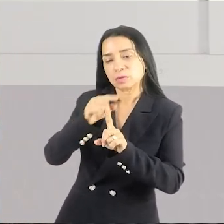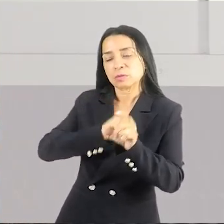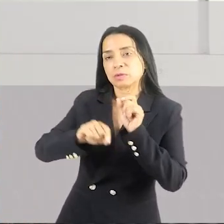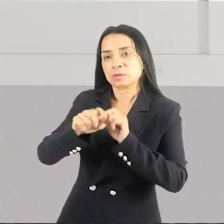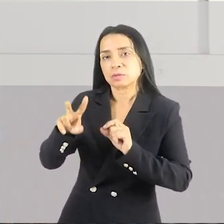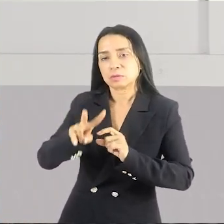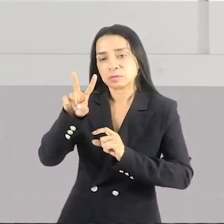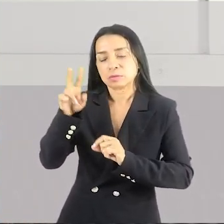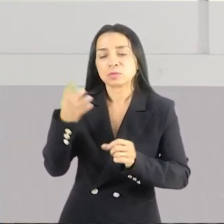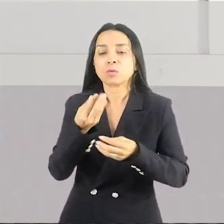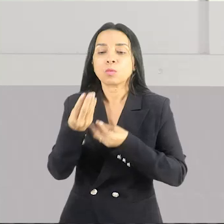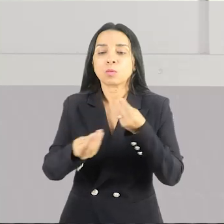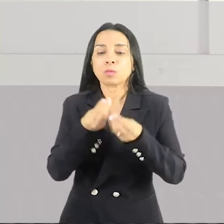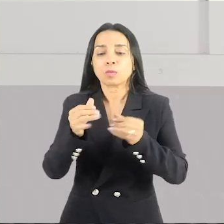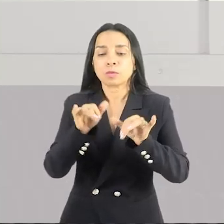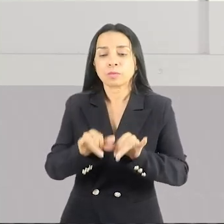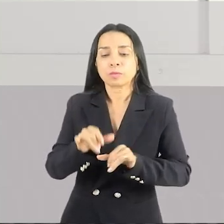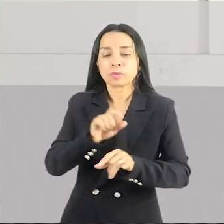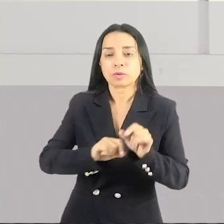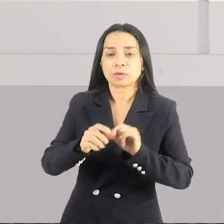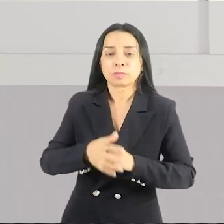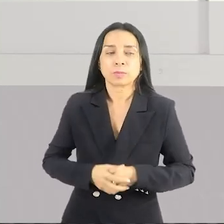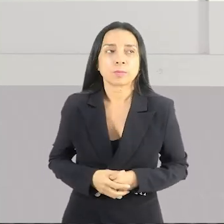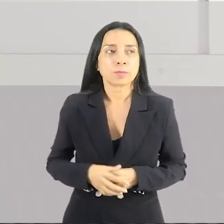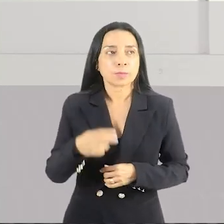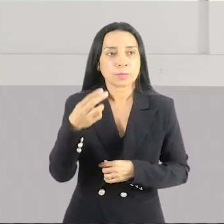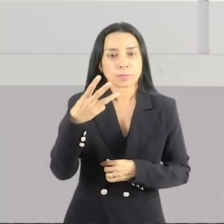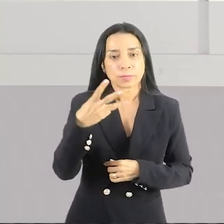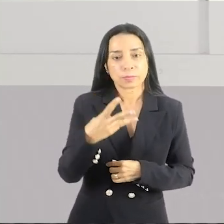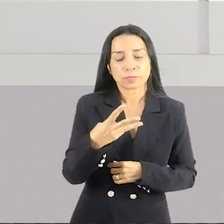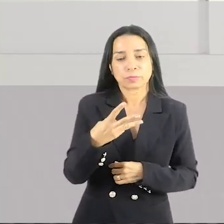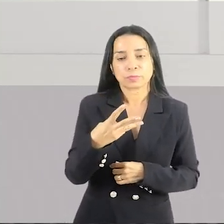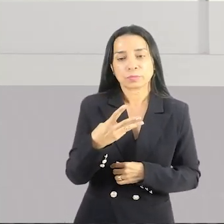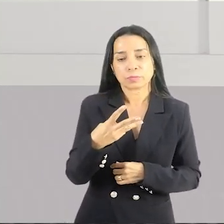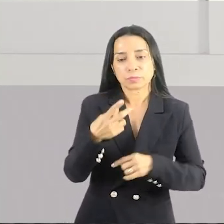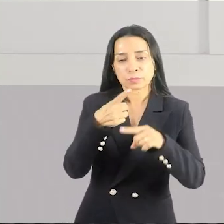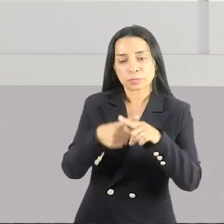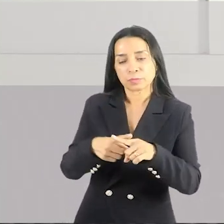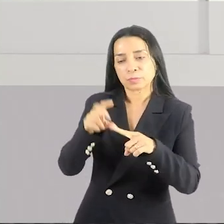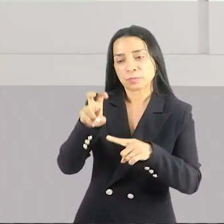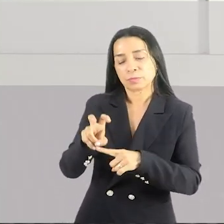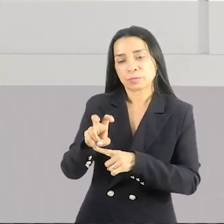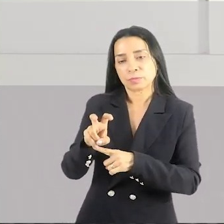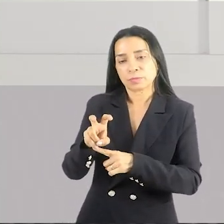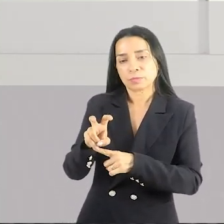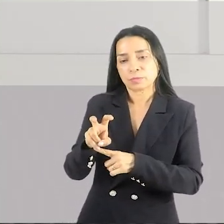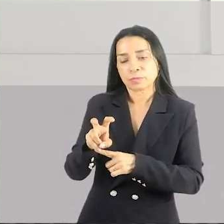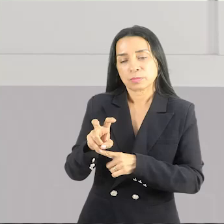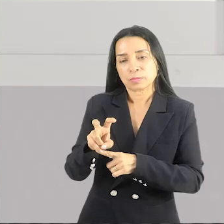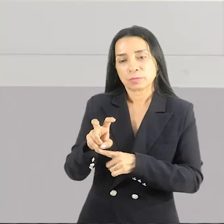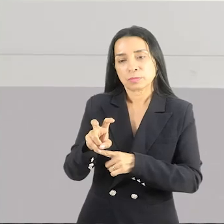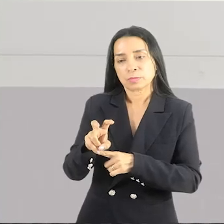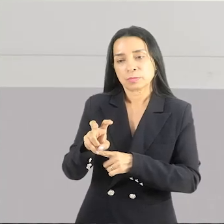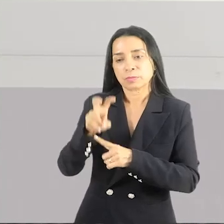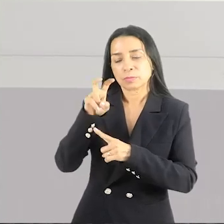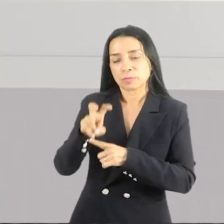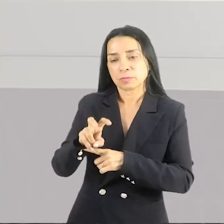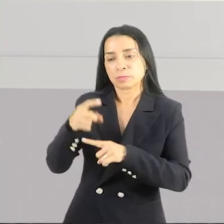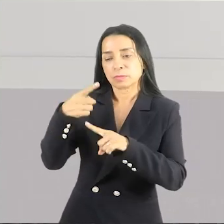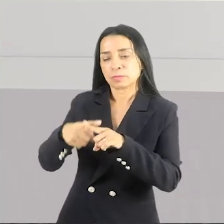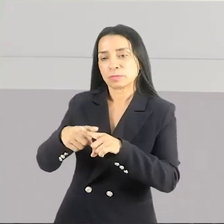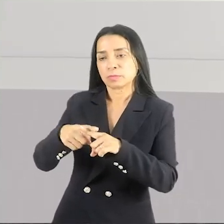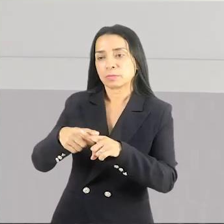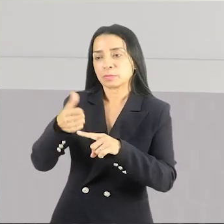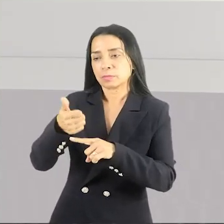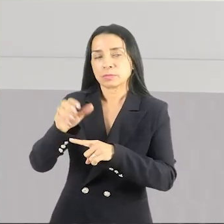pesos. Então, como é que vai ficar aqui? 3 multiplicado por 5, 5